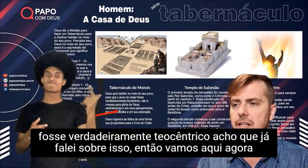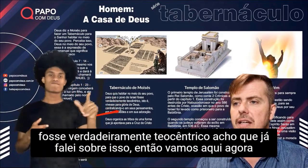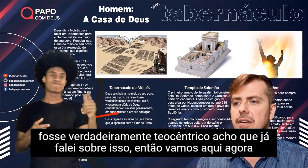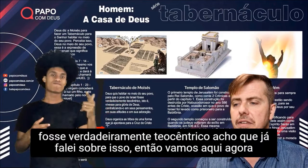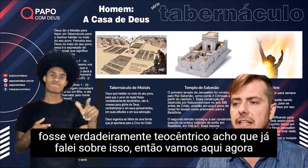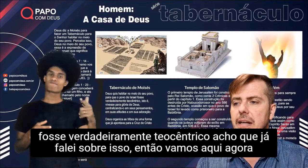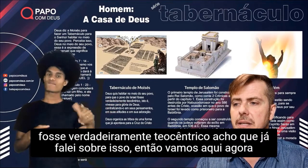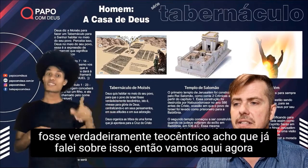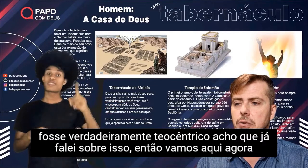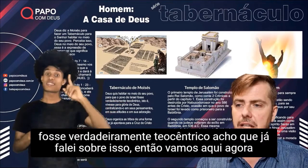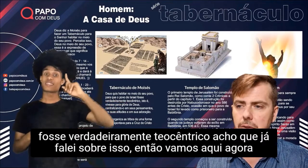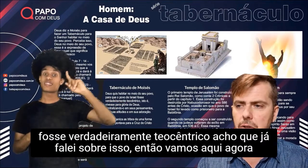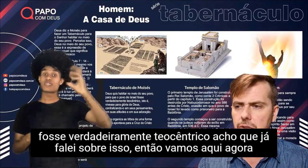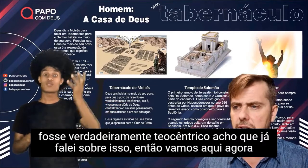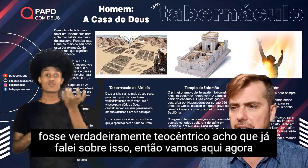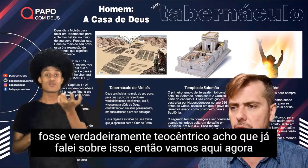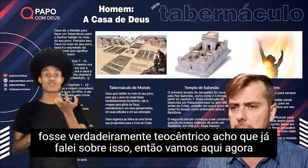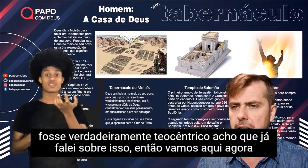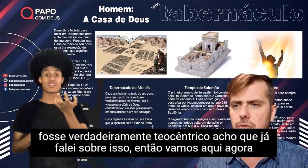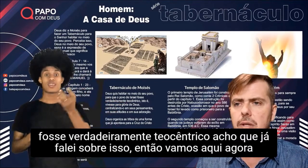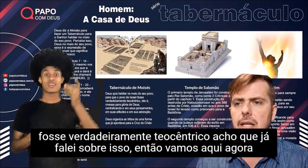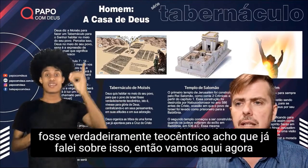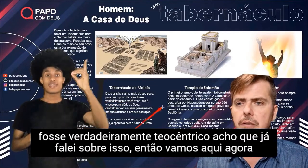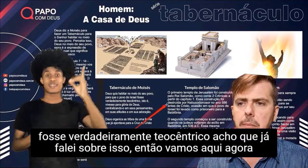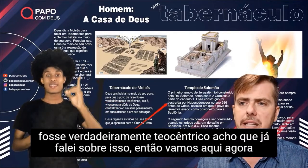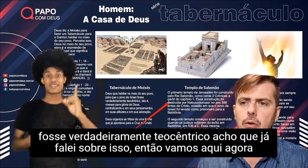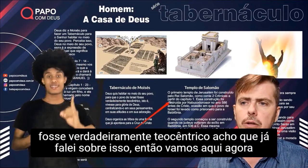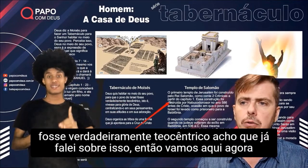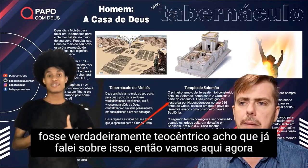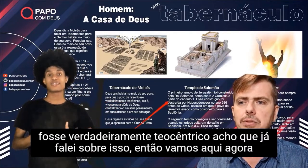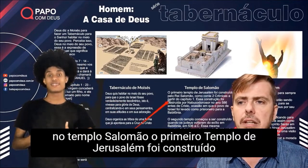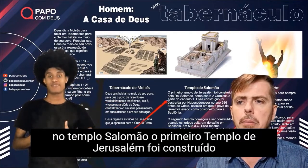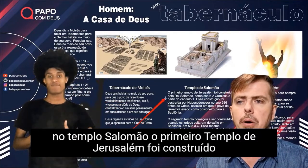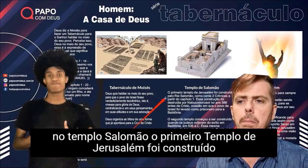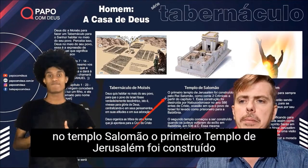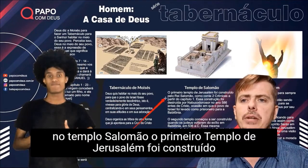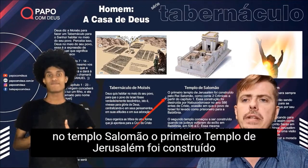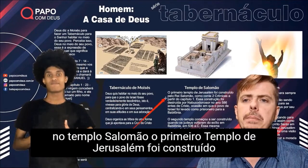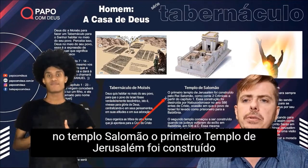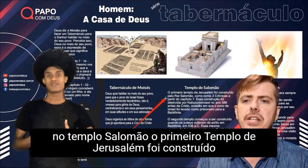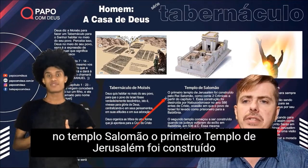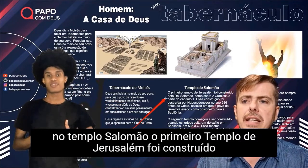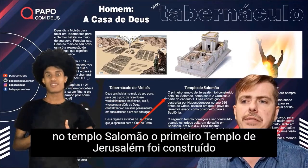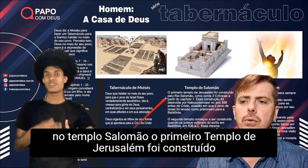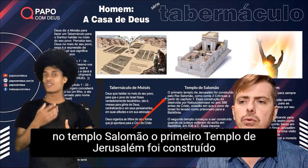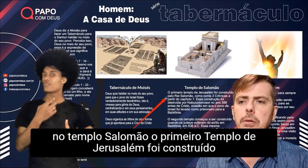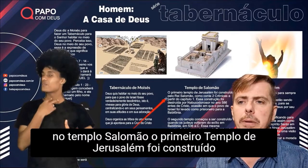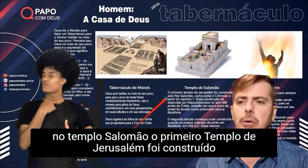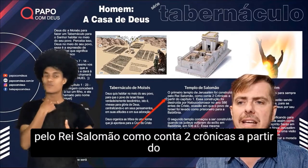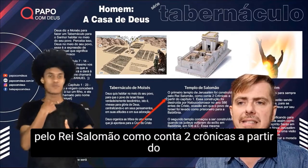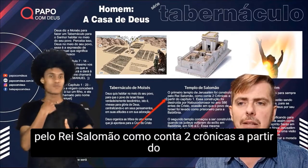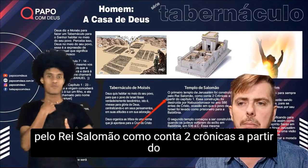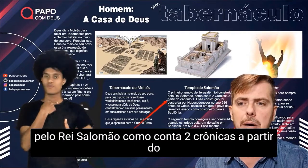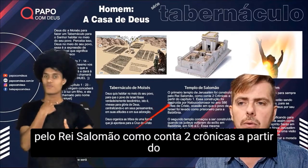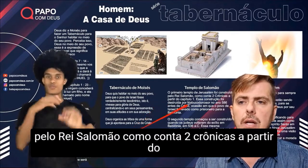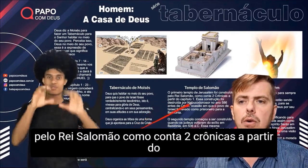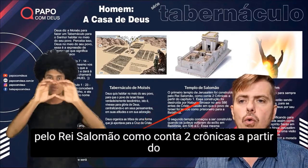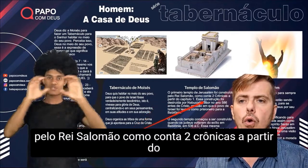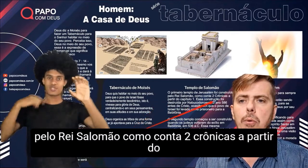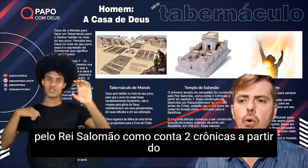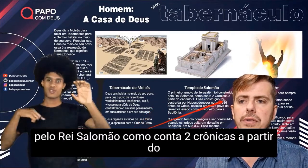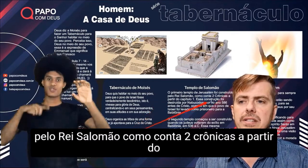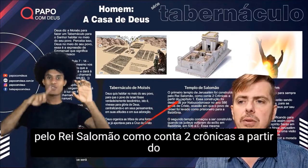Israel fosse verdadeiramente teocêntrico. Eu acho que eu já falei sobre isso. Então vamos aqui agora no templo de Salomão. O primeiro templo de Jerusalém foi construído pelo rei